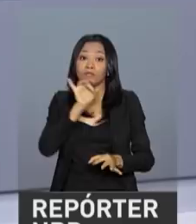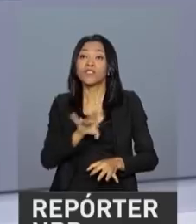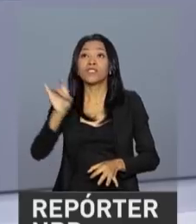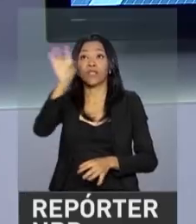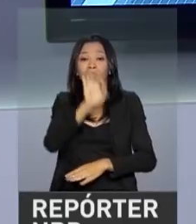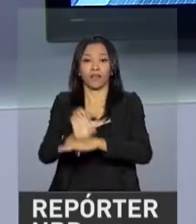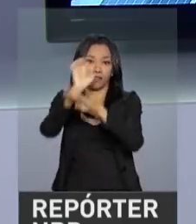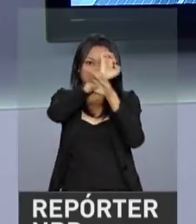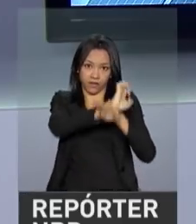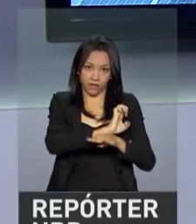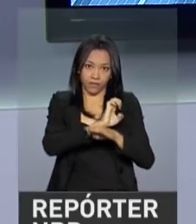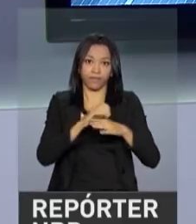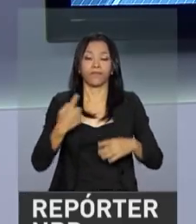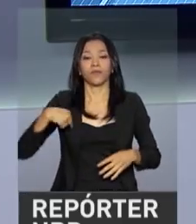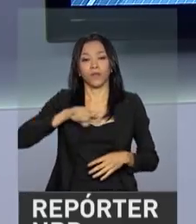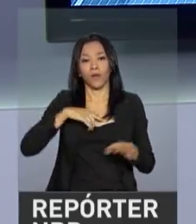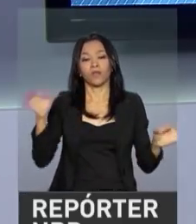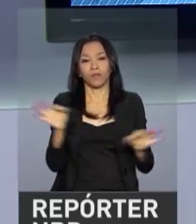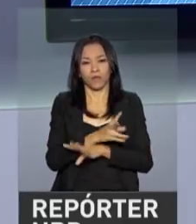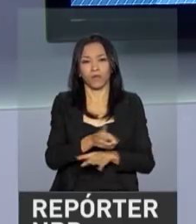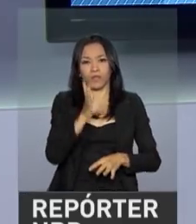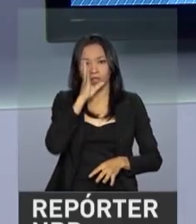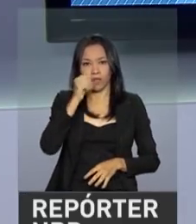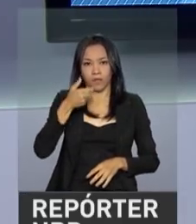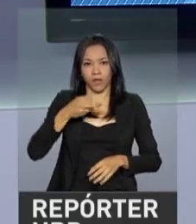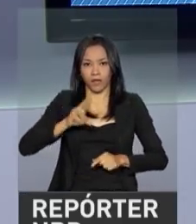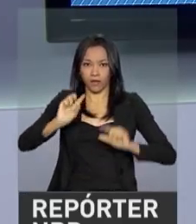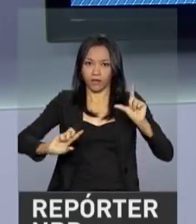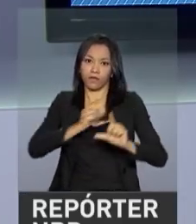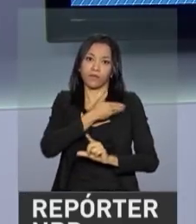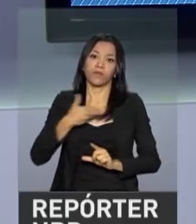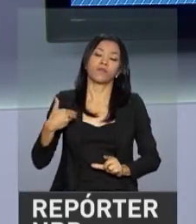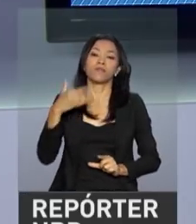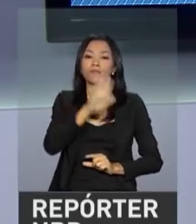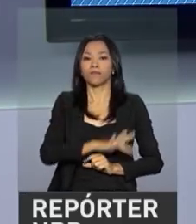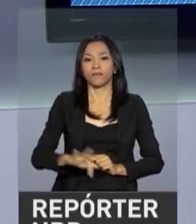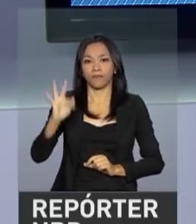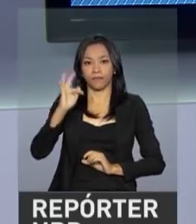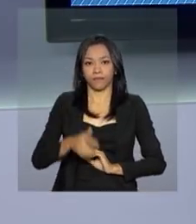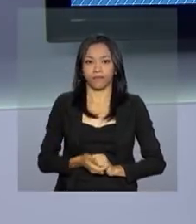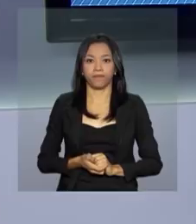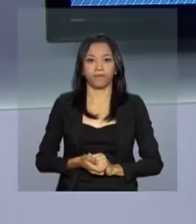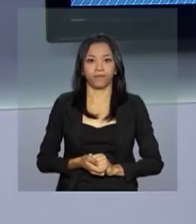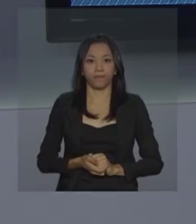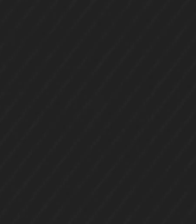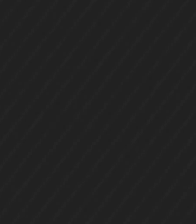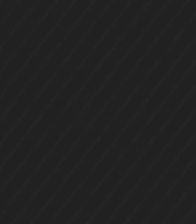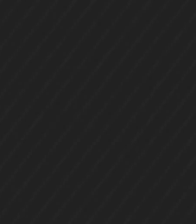estado nós ficamos por aqui continue com a gente na nbr a tv do governo federal